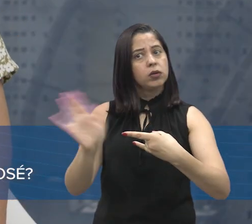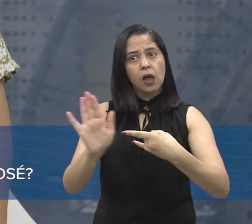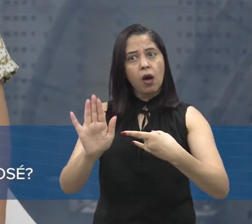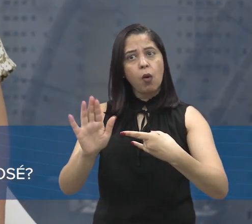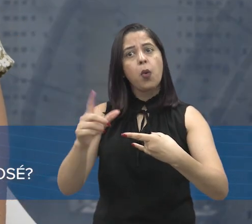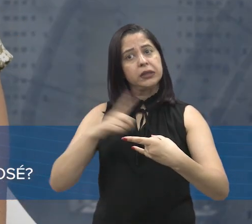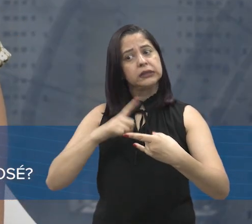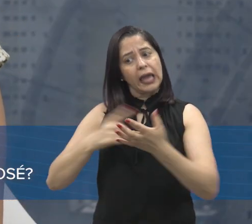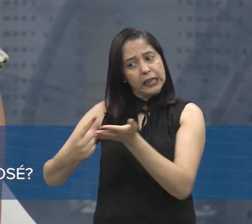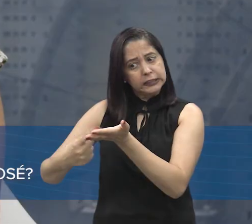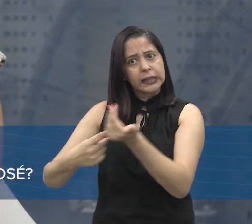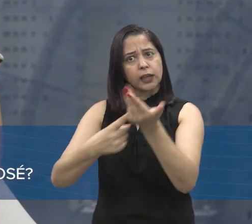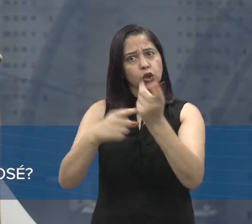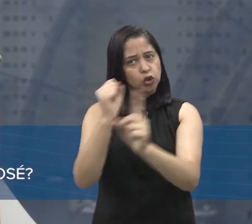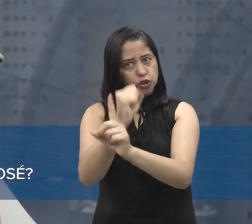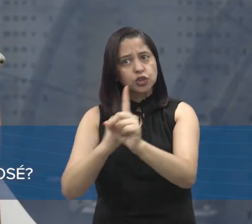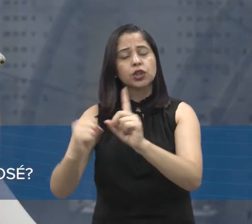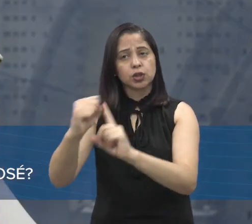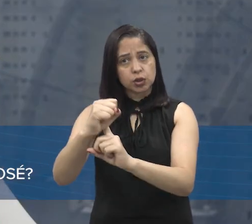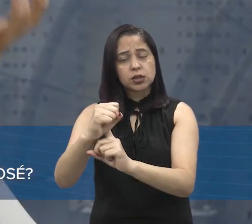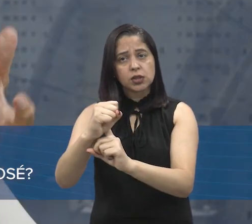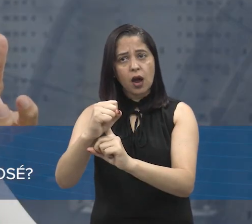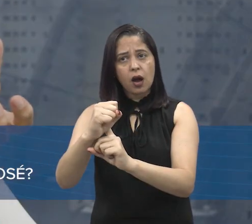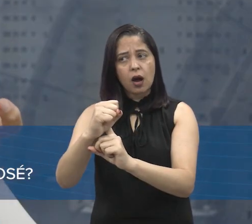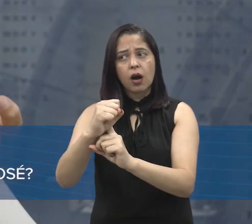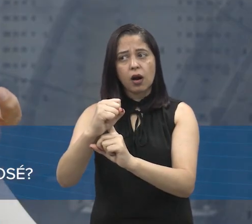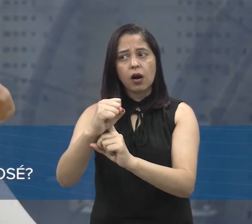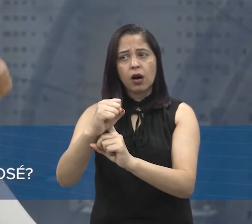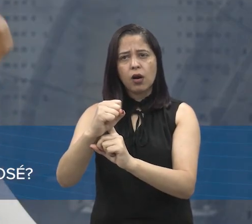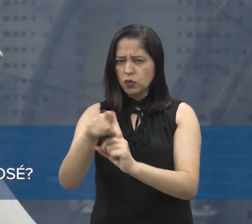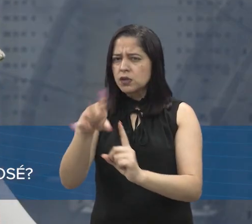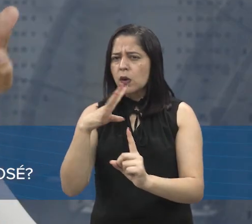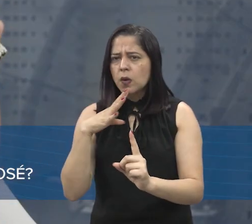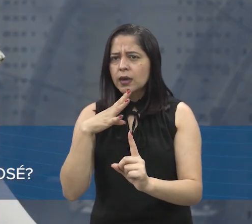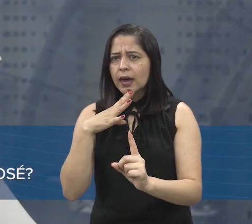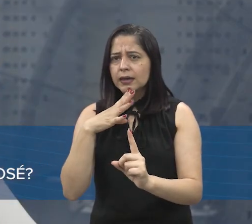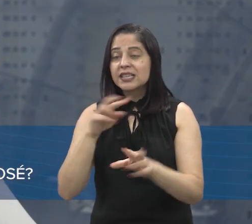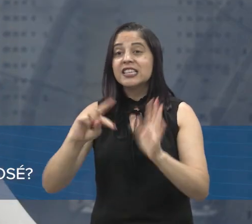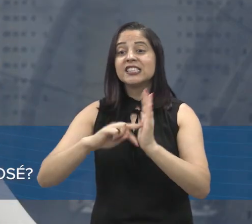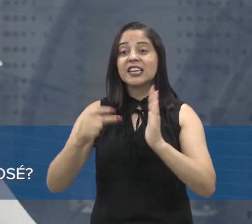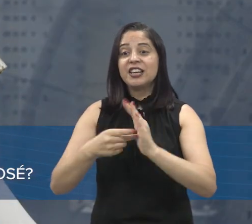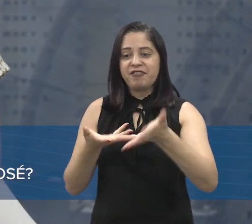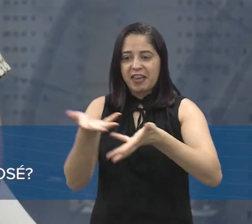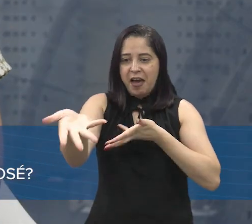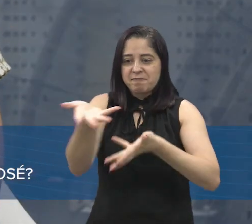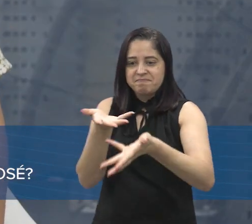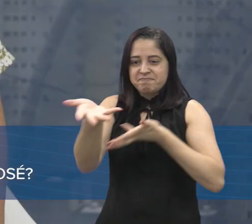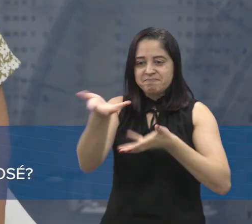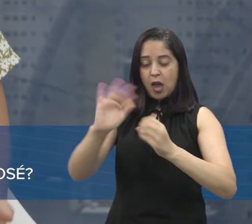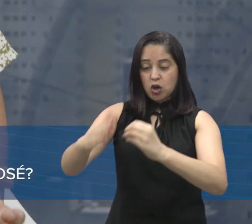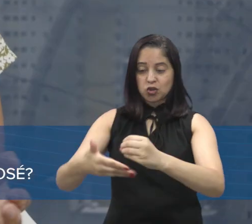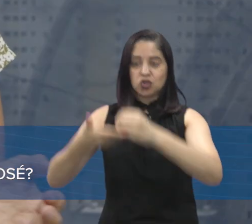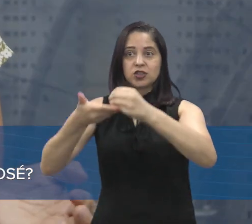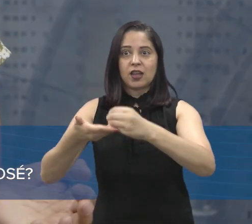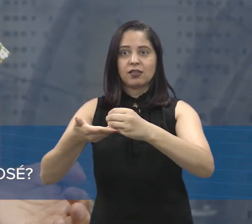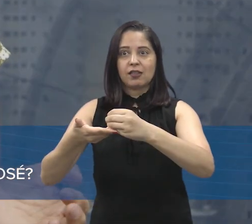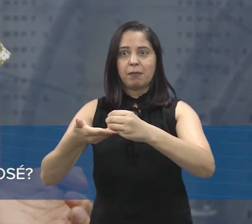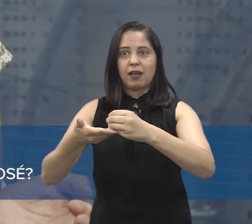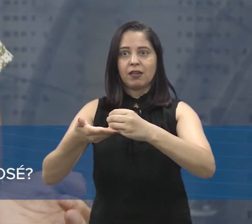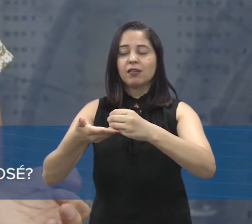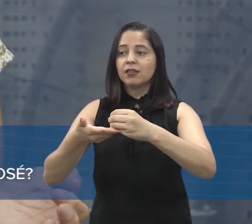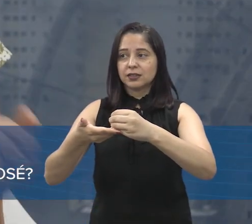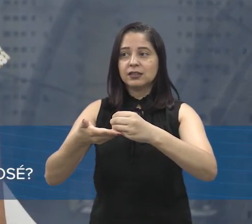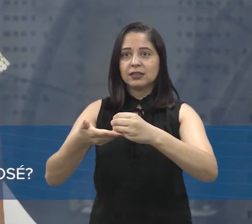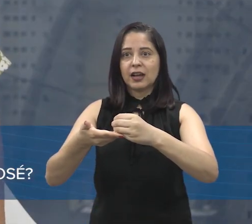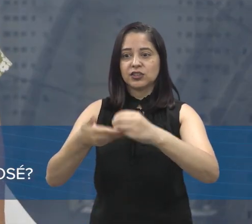cultura, né? A tecnologia não só como máquinas, mas existe a tecnologia social. Poucos falam em tecnologia